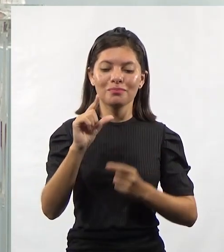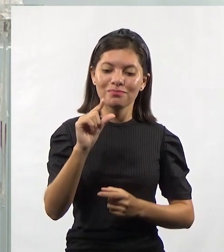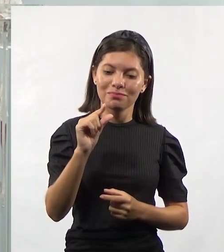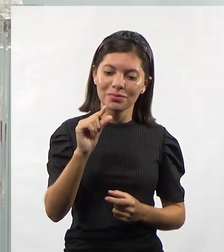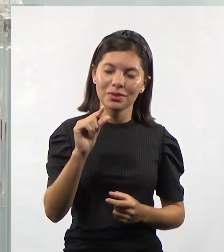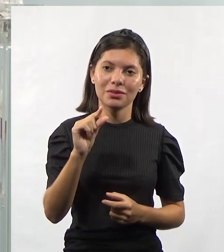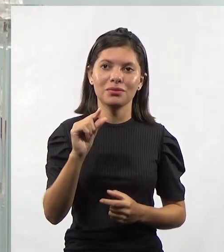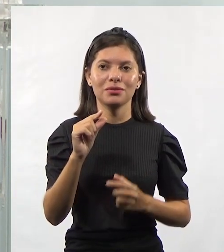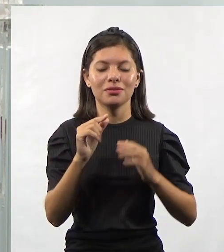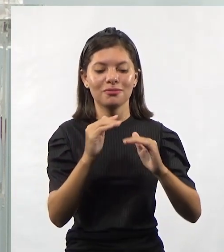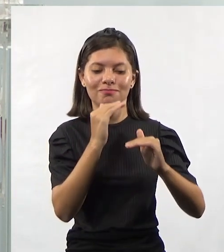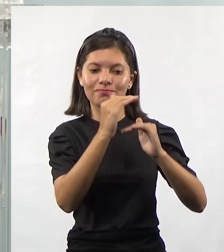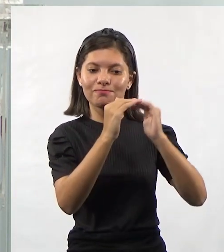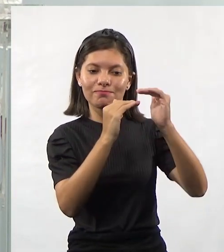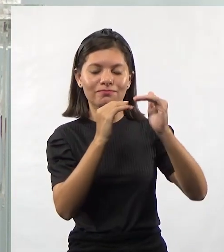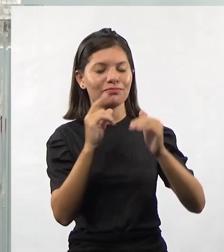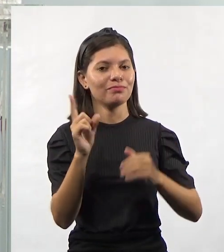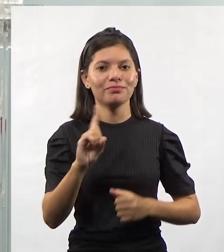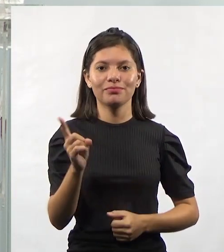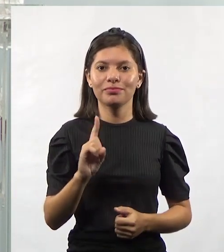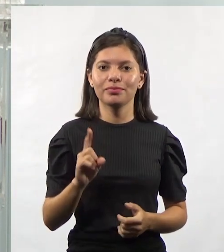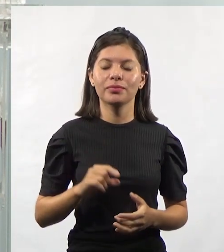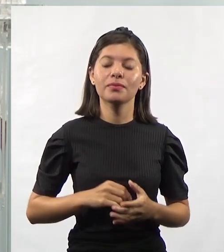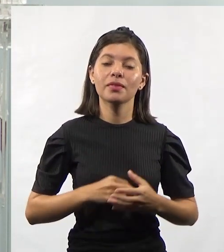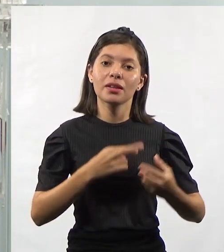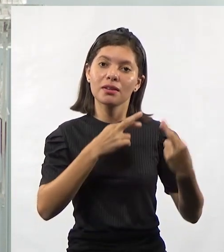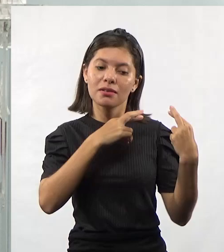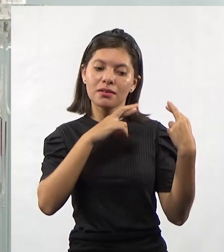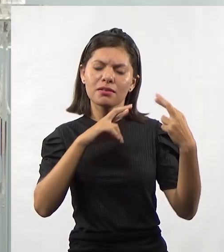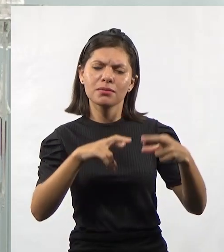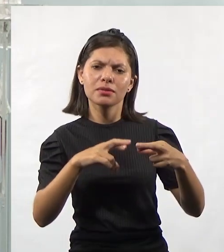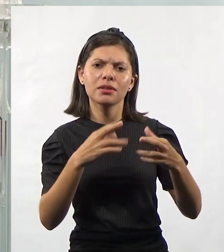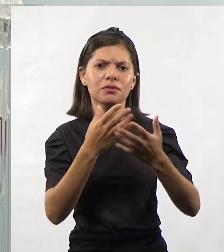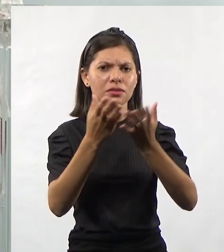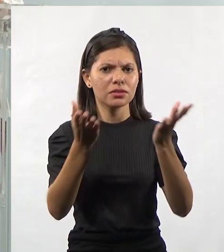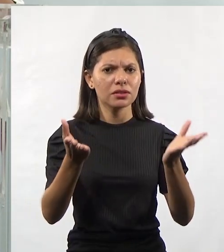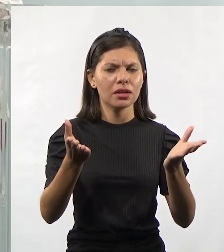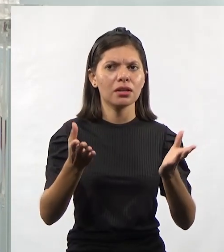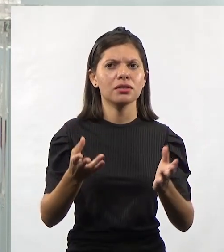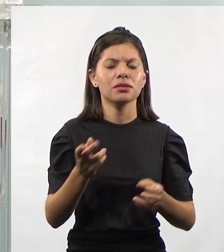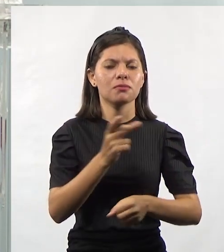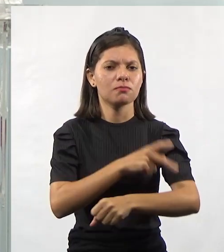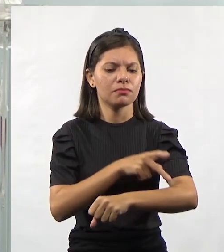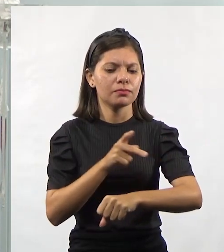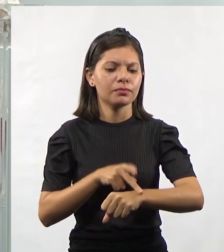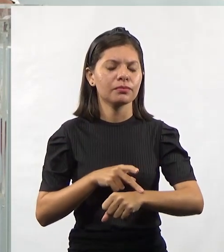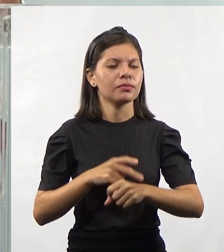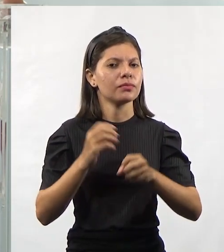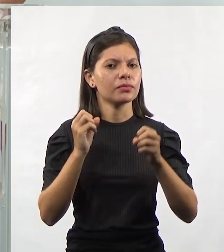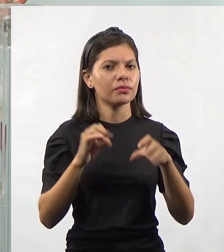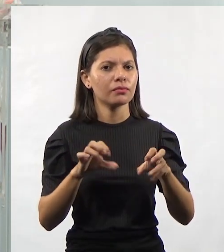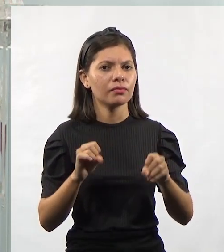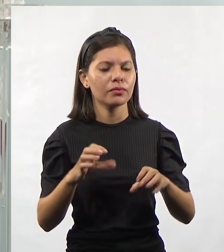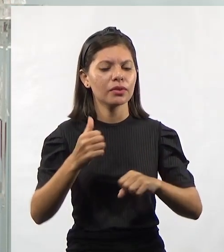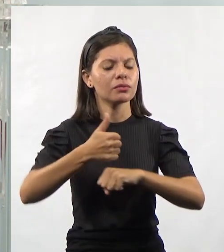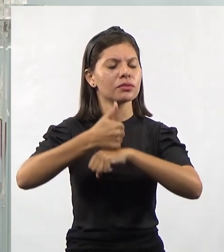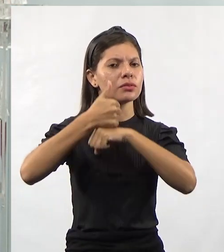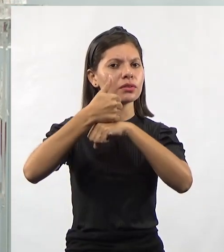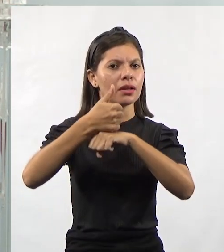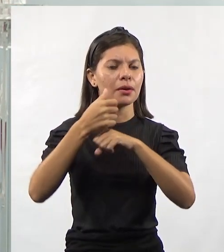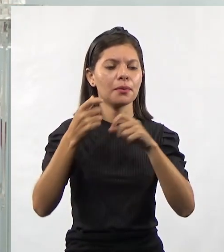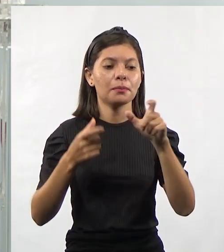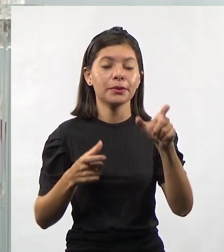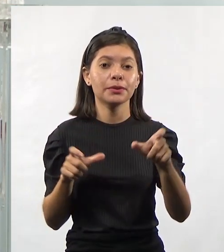na escola, menos avanços nós vamos ter nesse sentido, né? Então, é nossa responsabilidade como educadores,